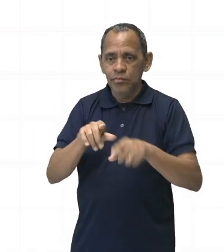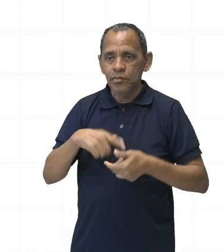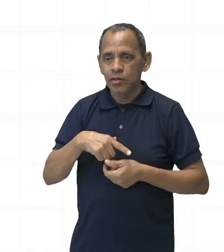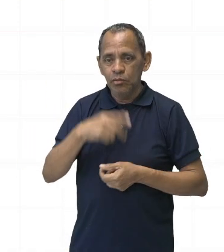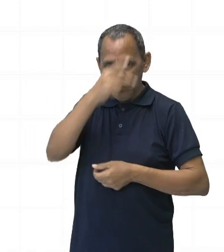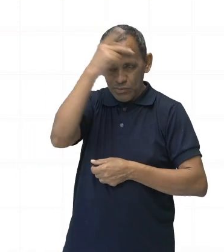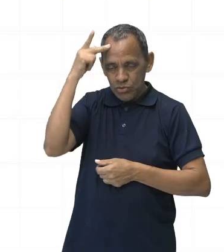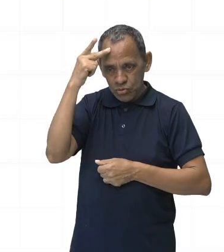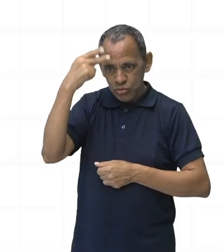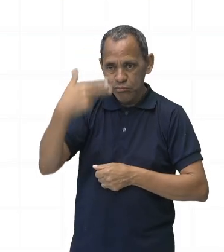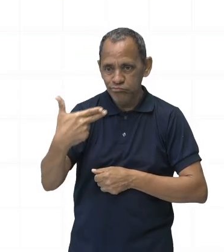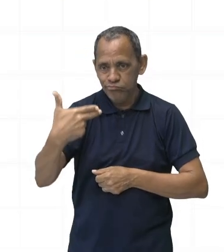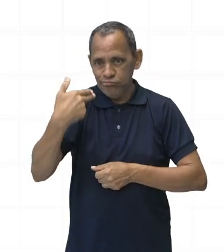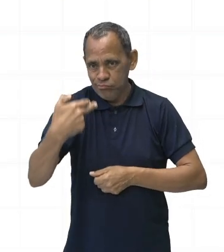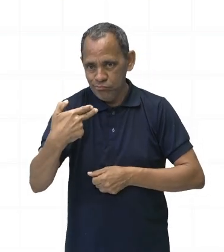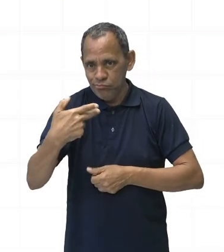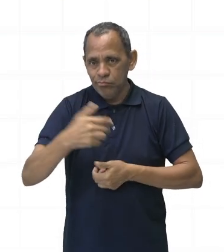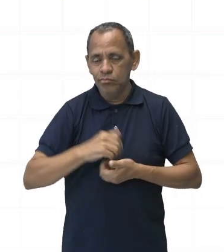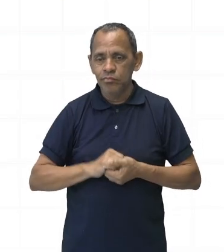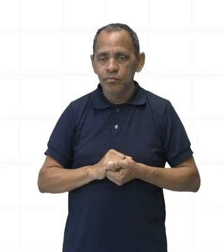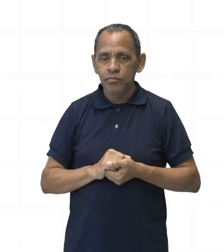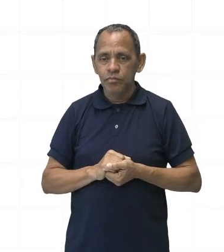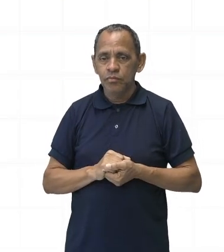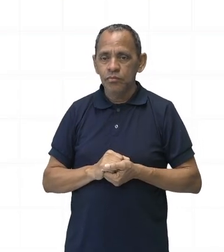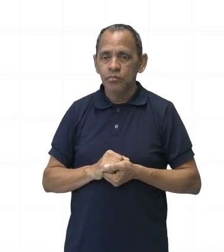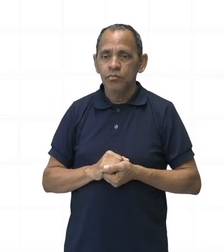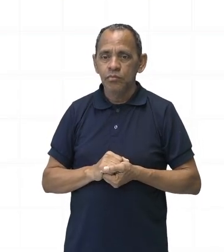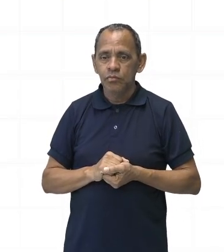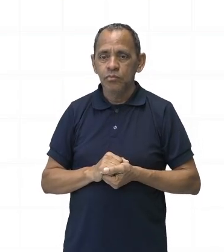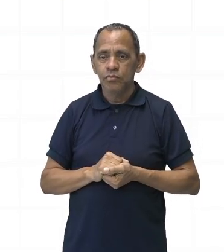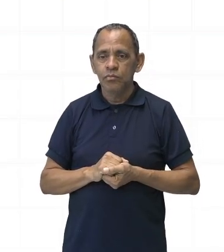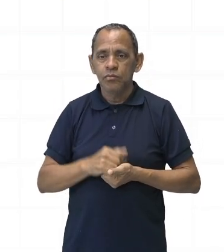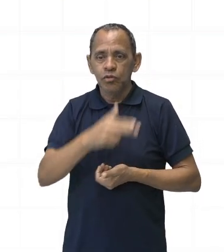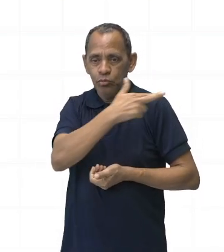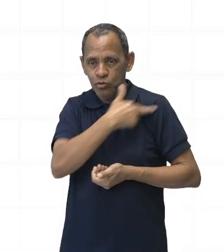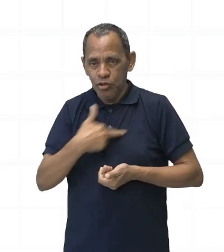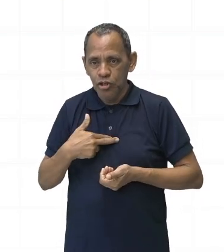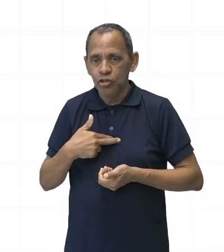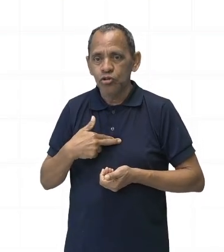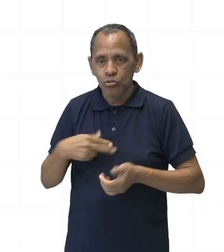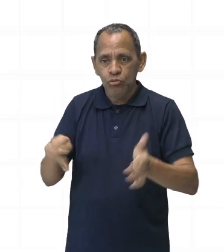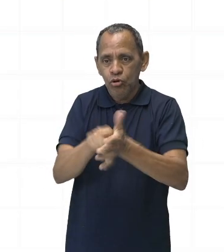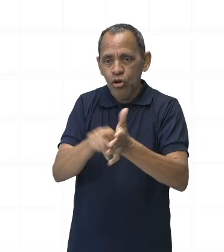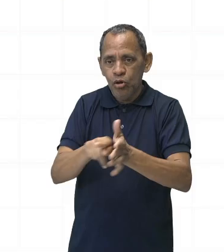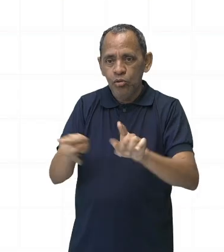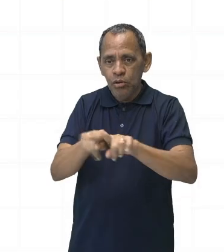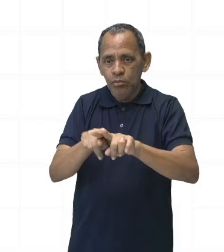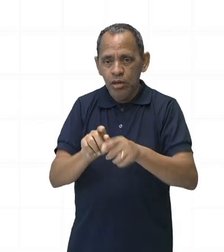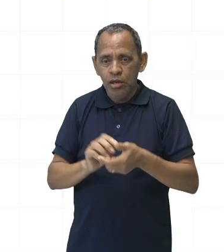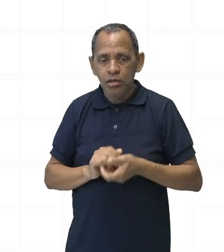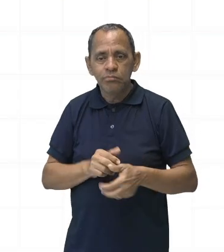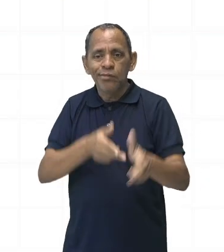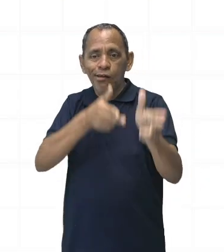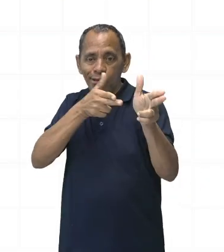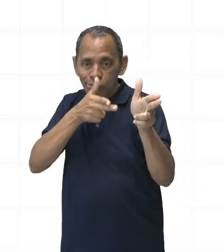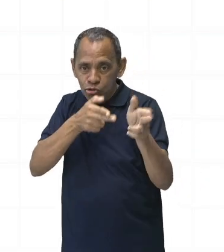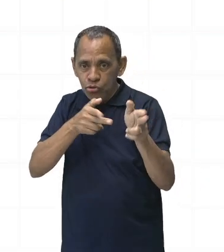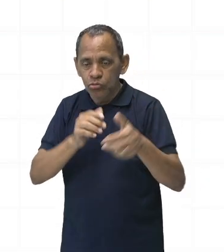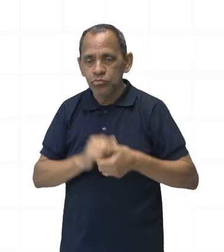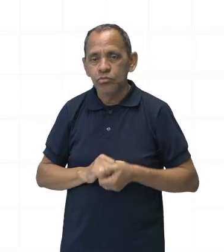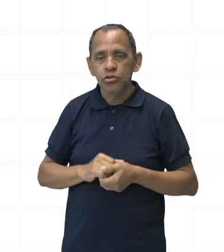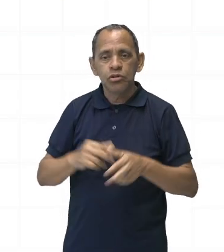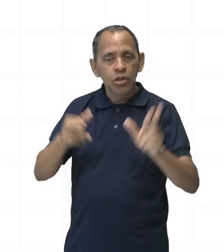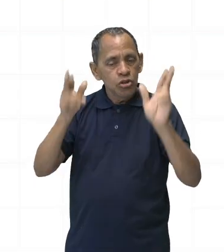né? Um republicano fervoroso, ele acabou deferindo um tiro contra o imperador, por sorte, né,